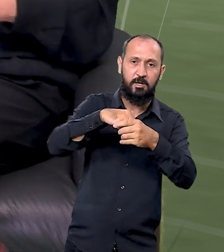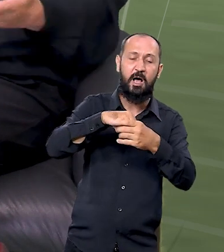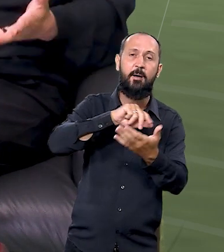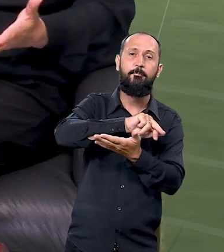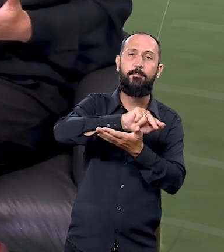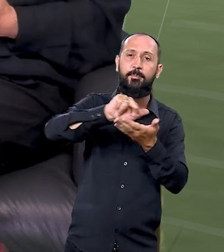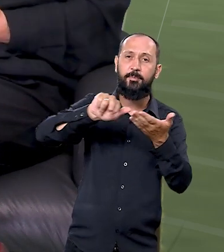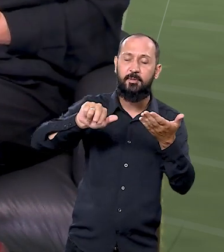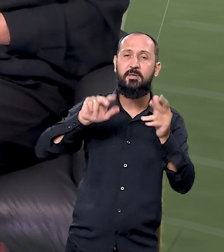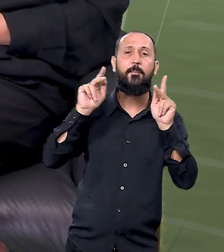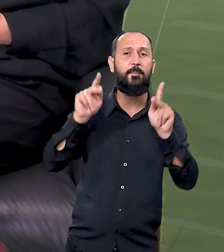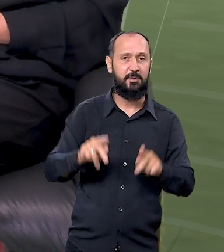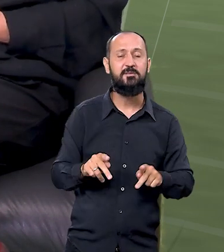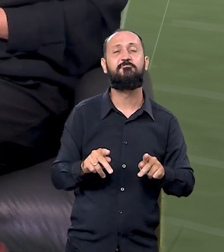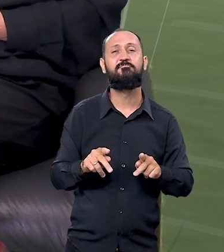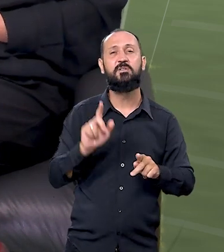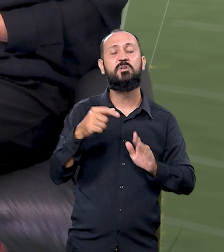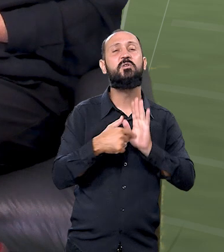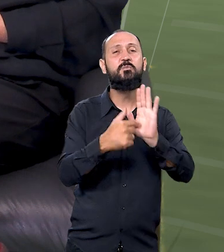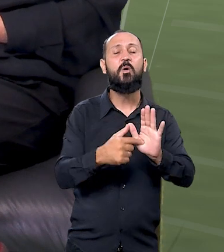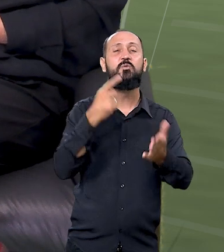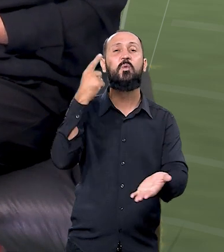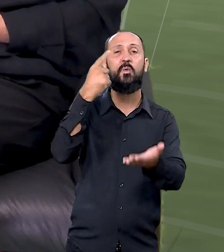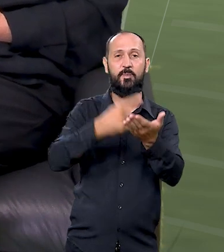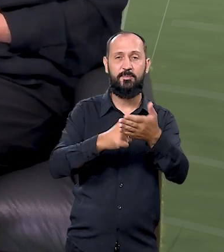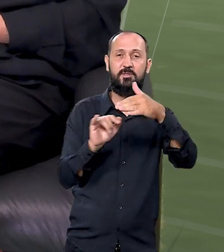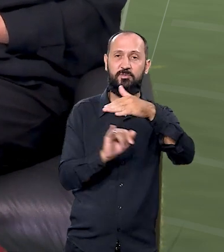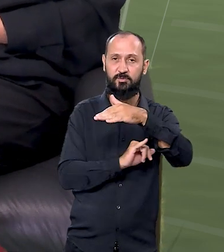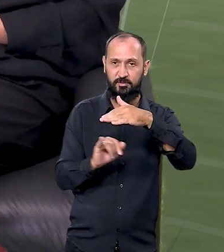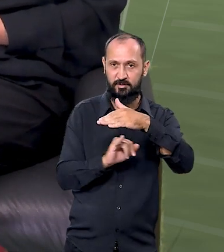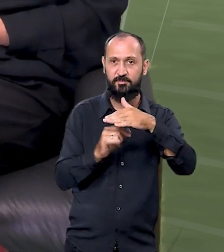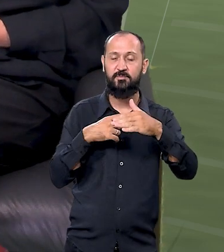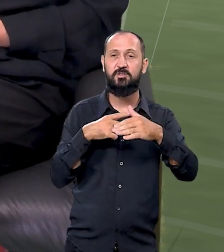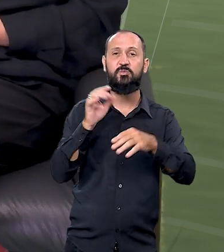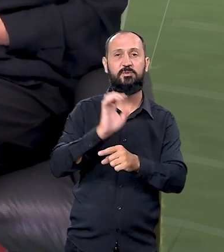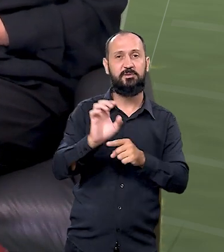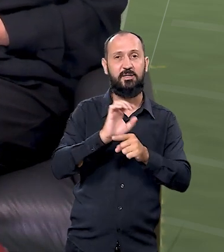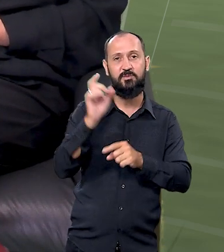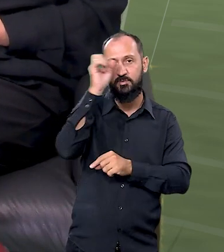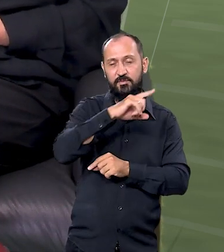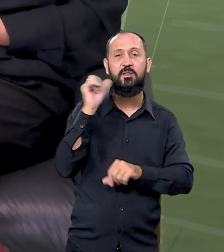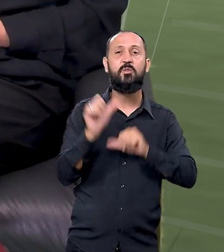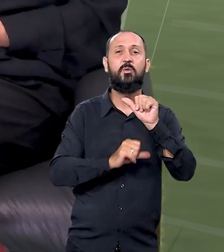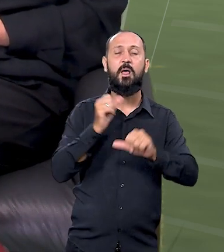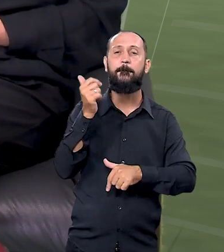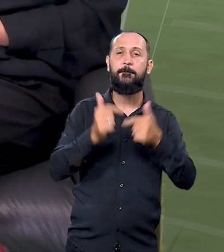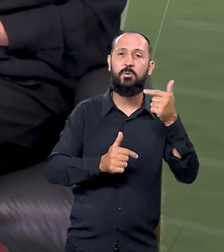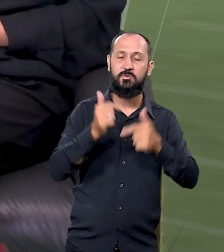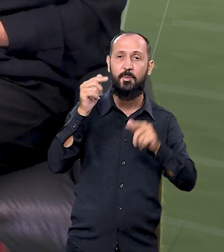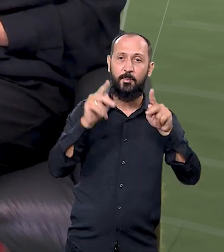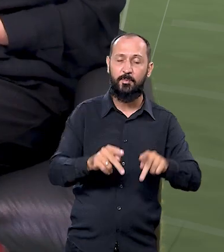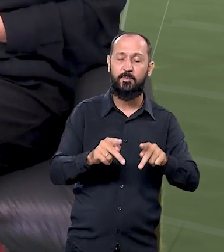a diversidade da nossa população, isso representa um compromisso institucional de estado, porque o desafio é tornar a política pública